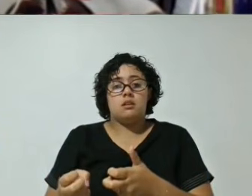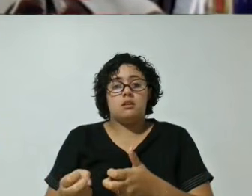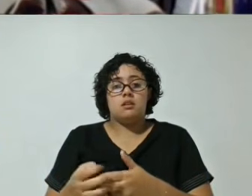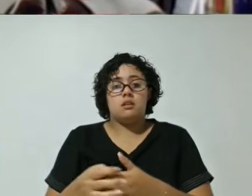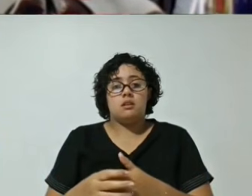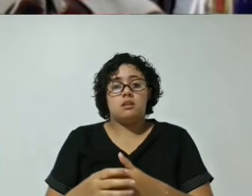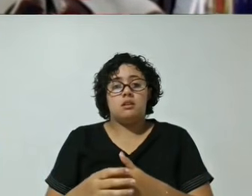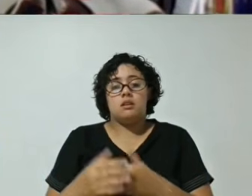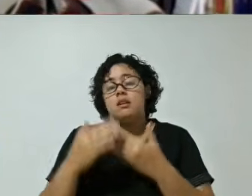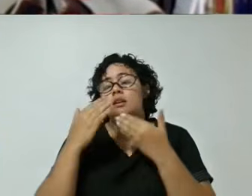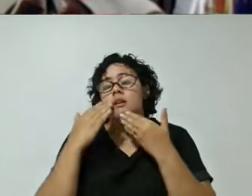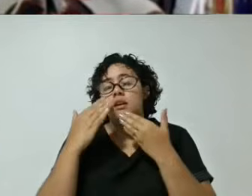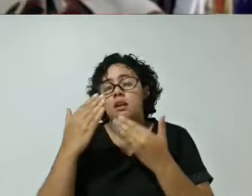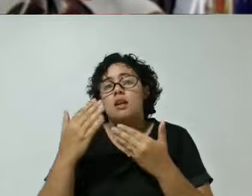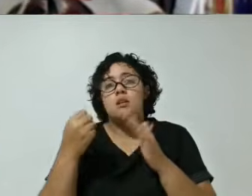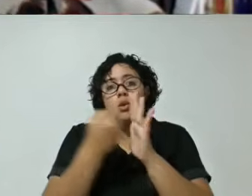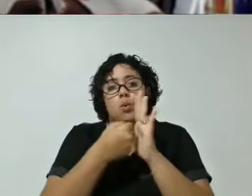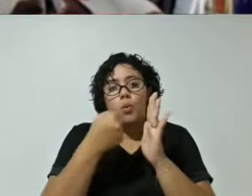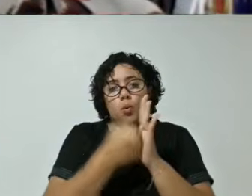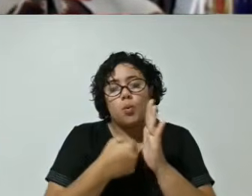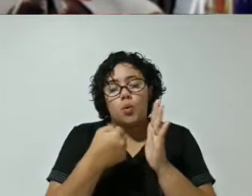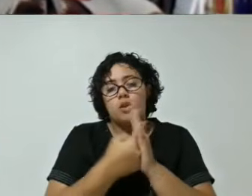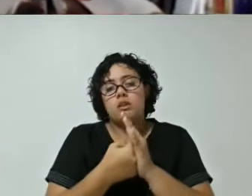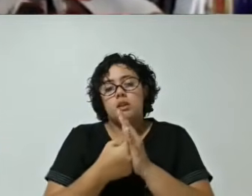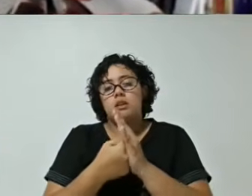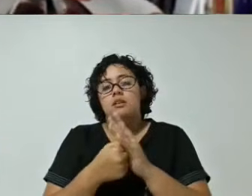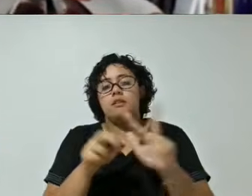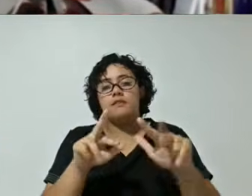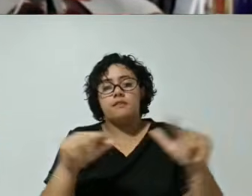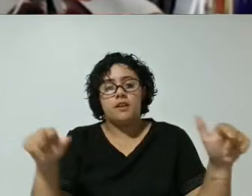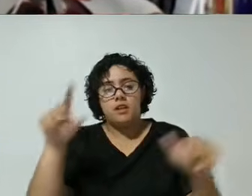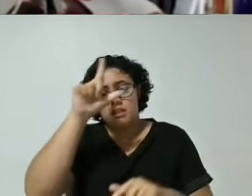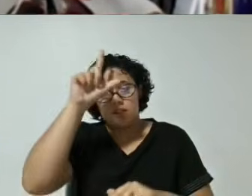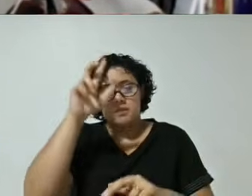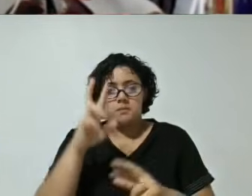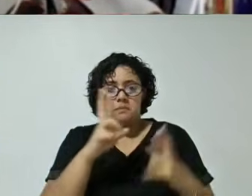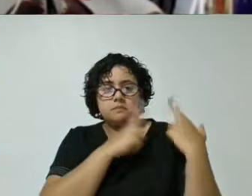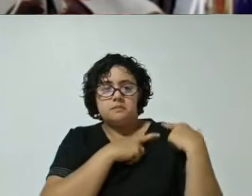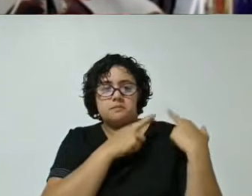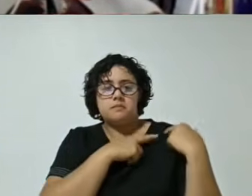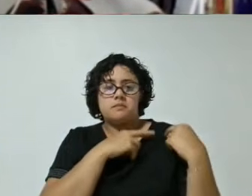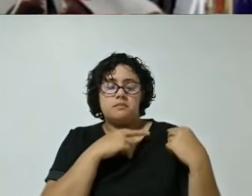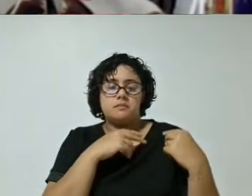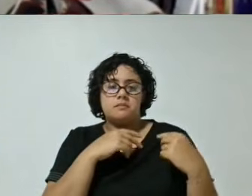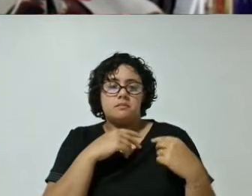graças, né, a essa luta, né, que várias lideranças, os artistas, né,